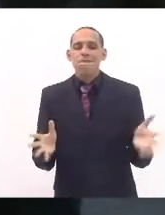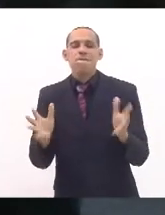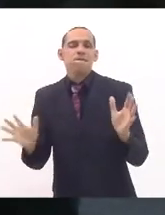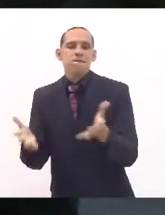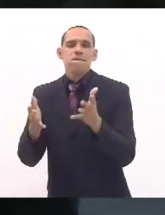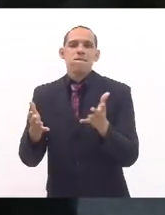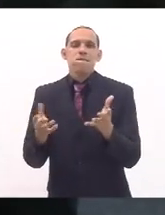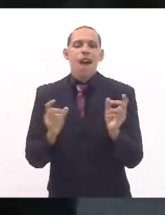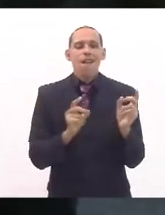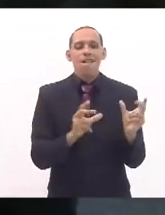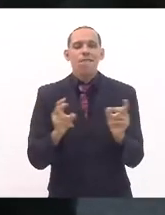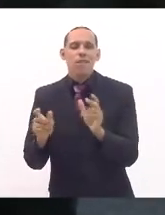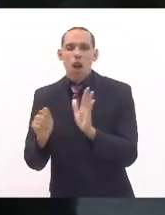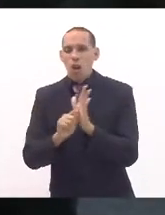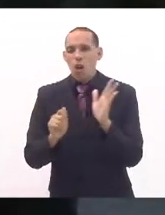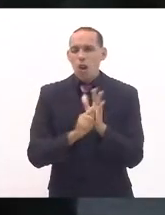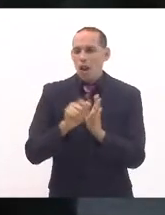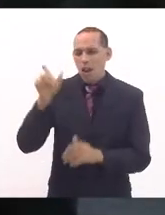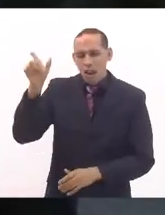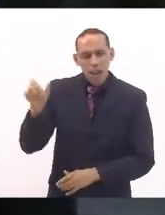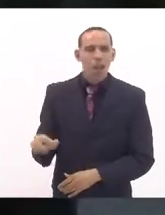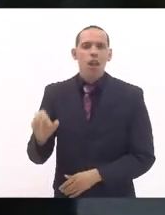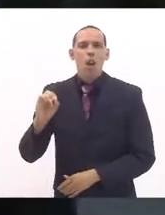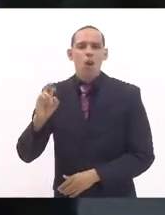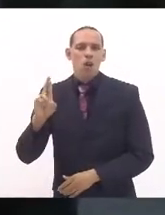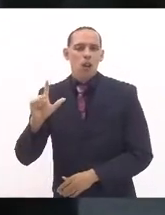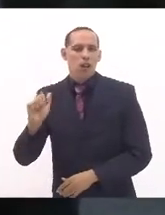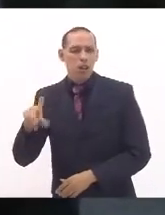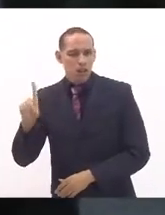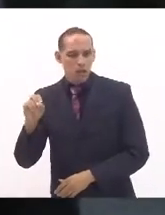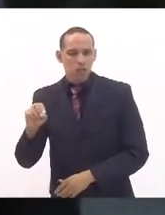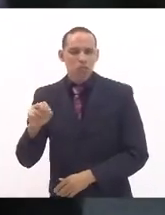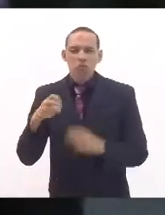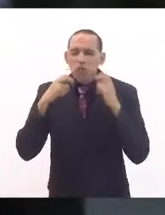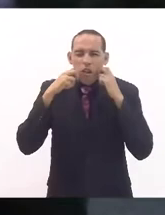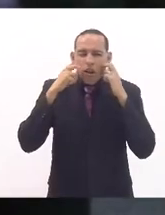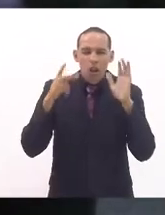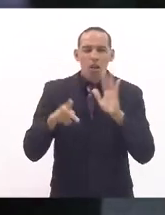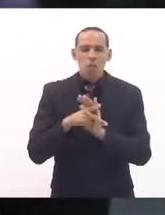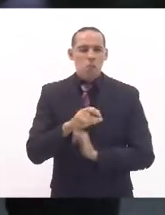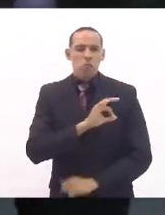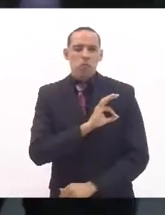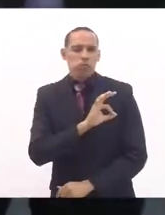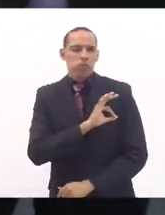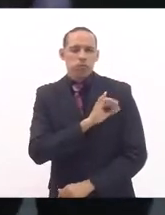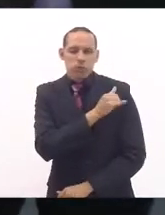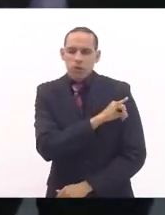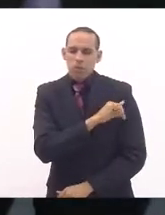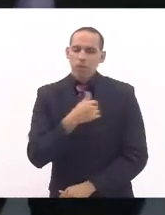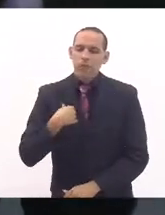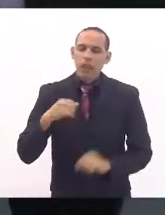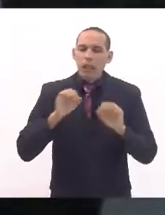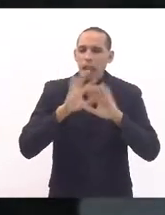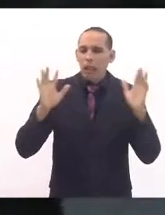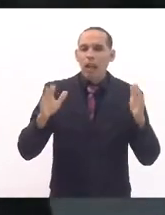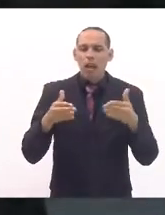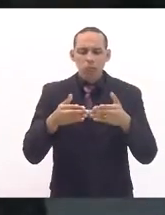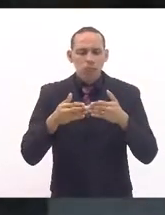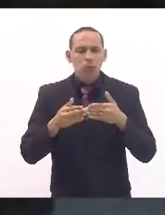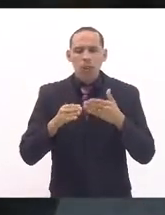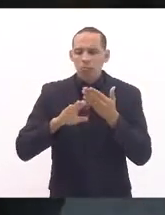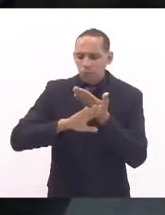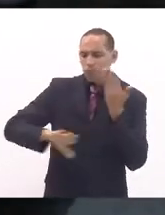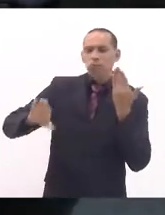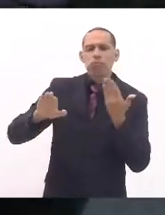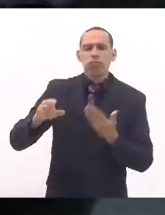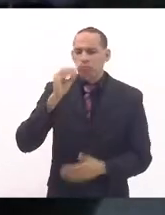tráfico. O doutor Orlando Zaconha é uma vergonha à polícia do estado do Rio de Janeiro, então quero deixar claro aqui minha moção de repúdio, que